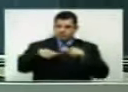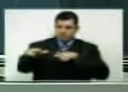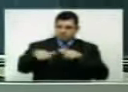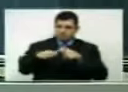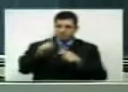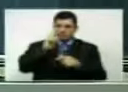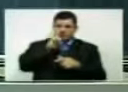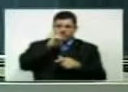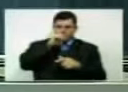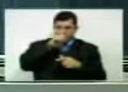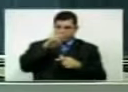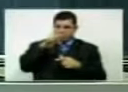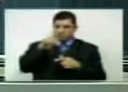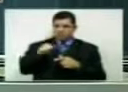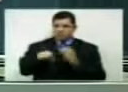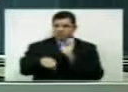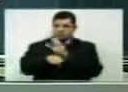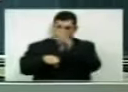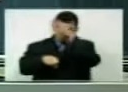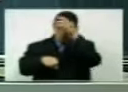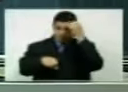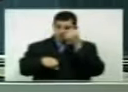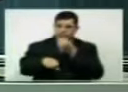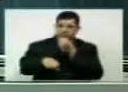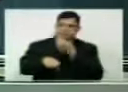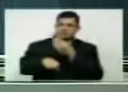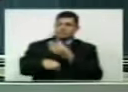na saúde pública no estado do Amazonas.